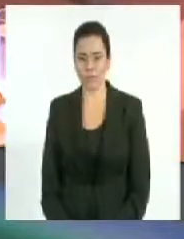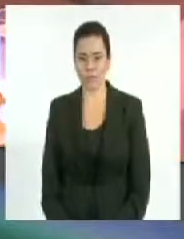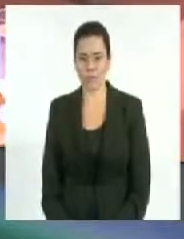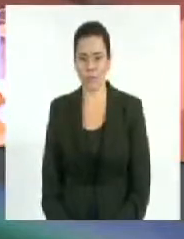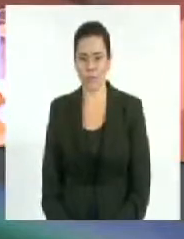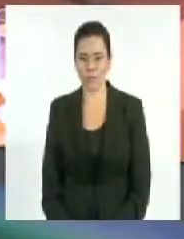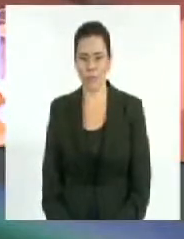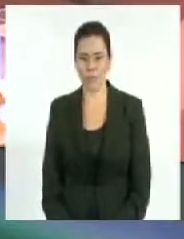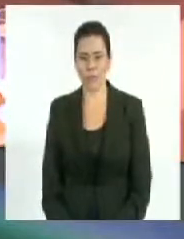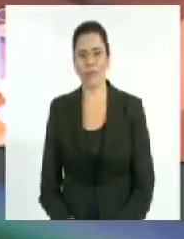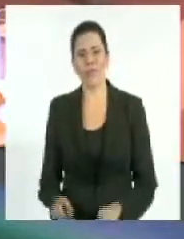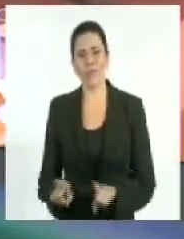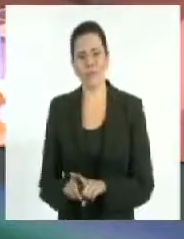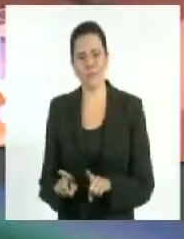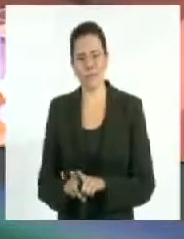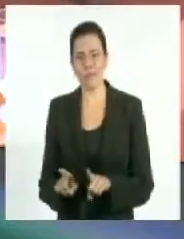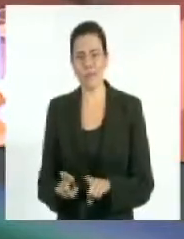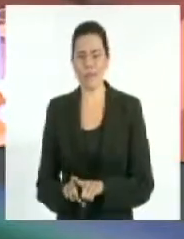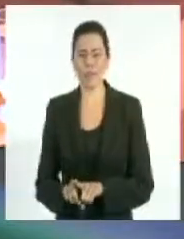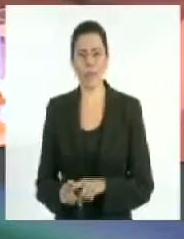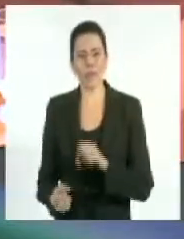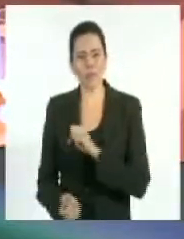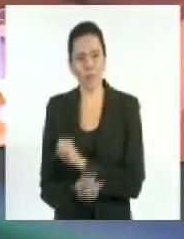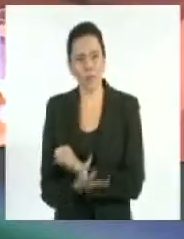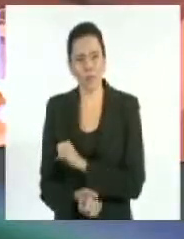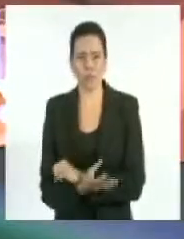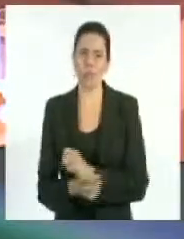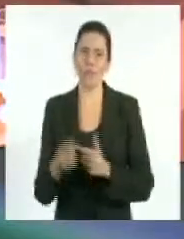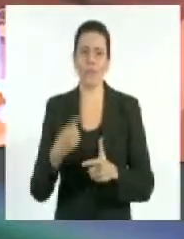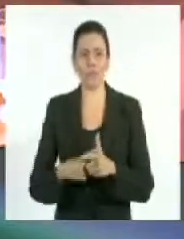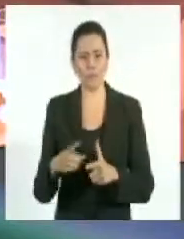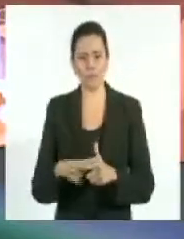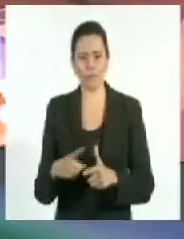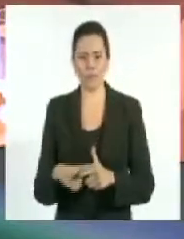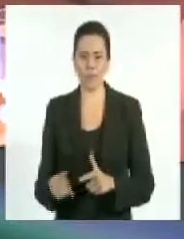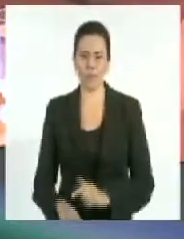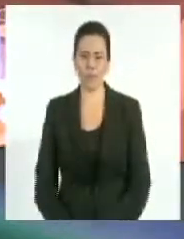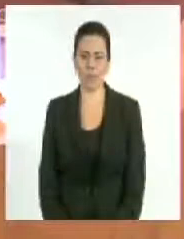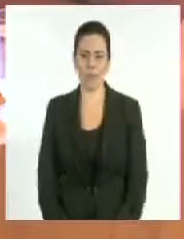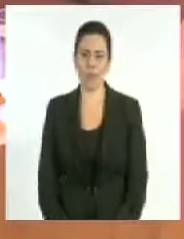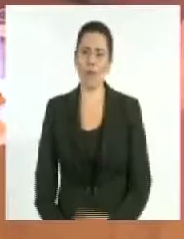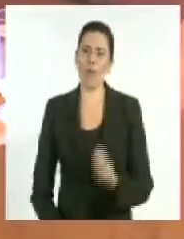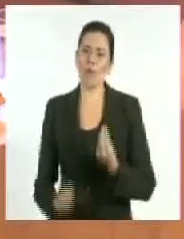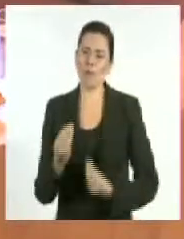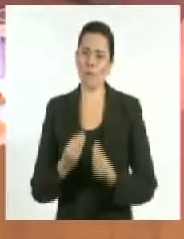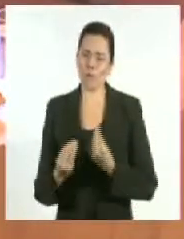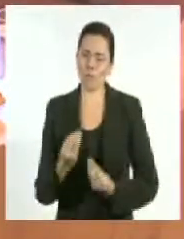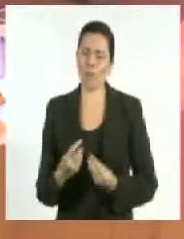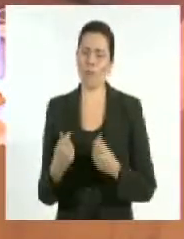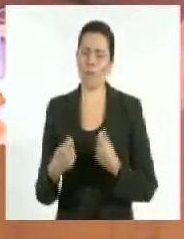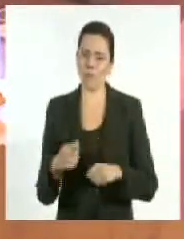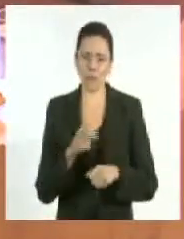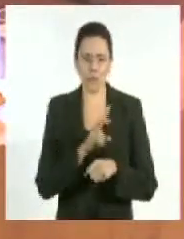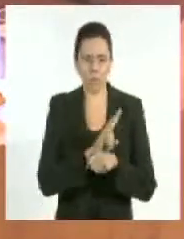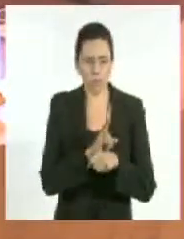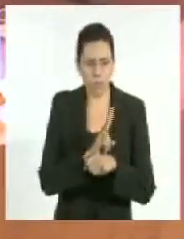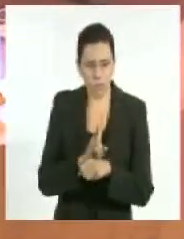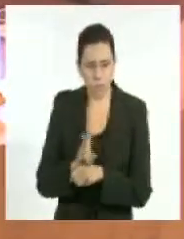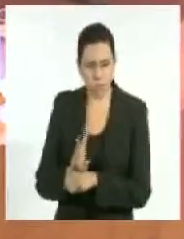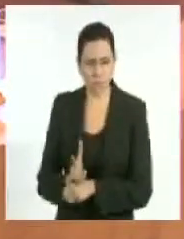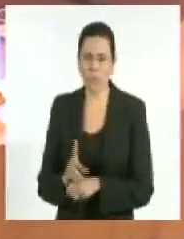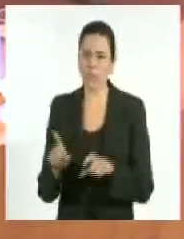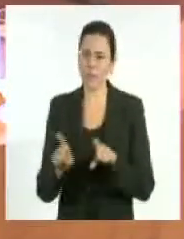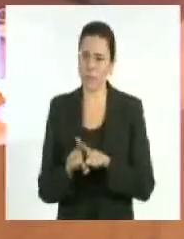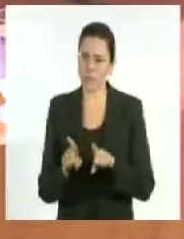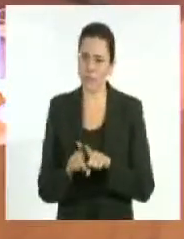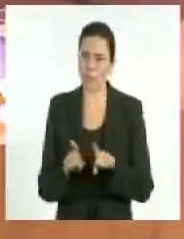favorecimento da corrupção. Em vez do recurso estar no município para ele executar as políticas públicas, às vezes o prefeito